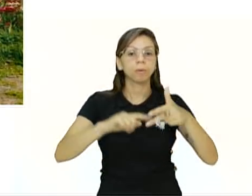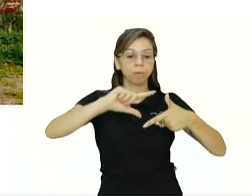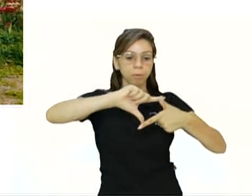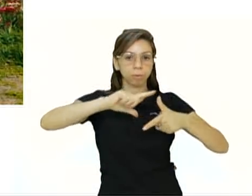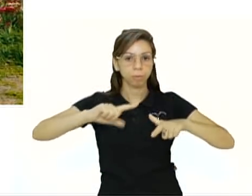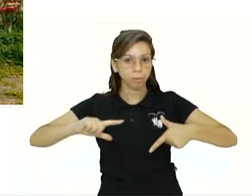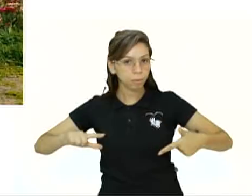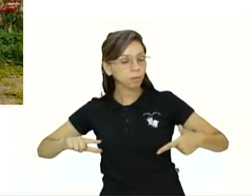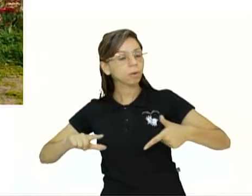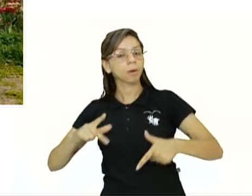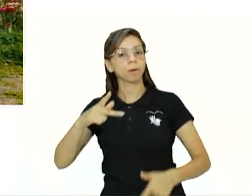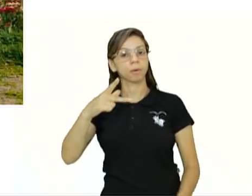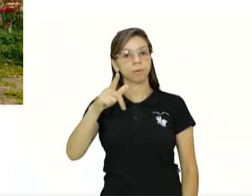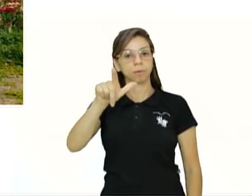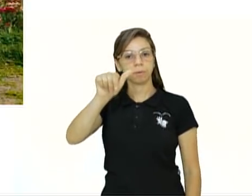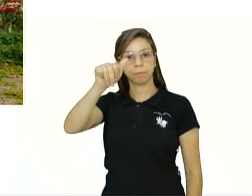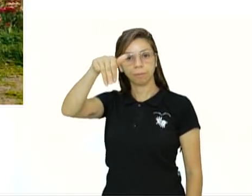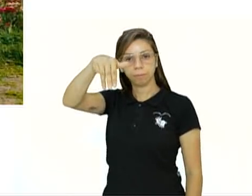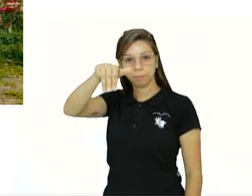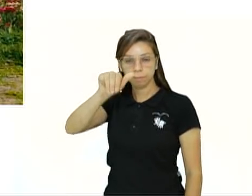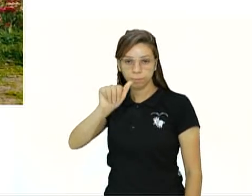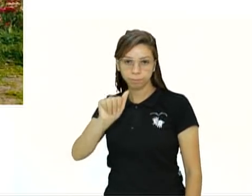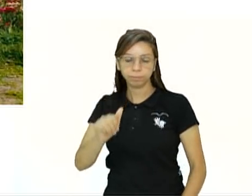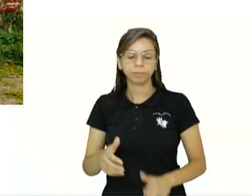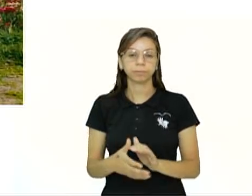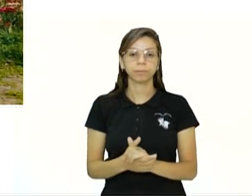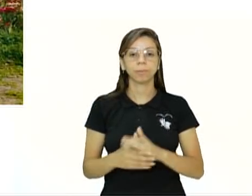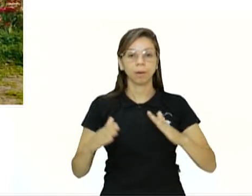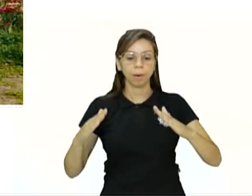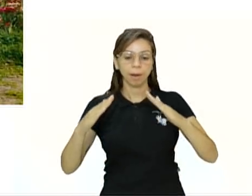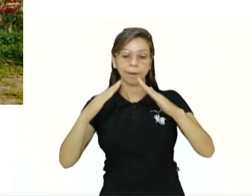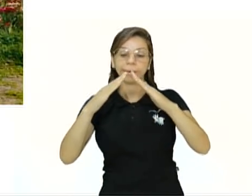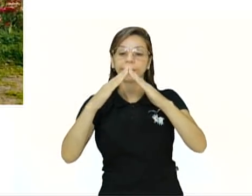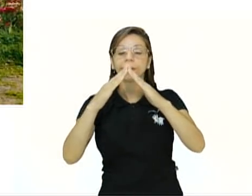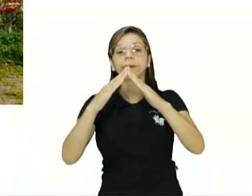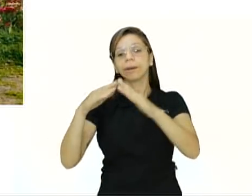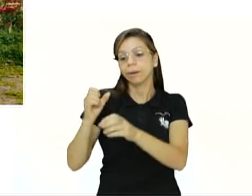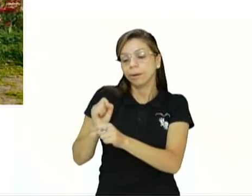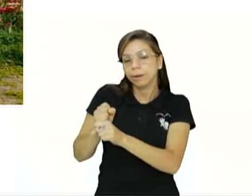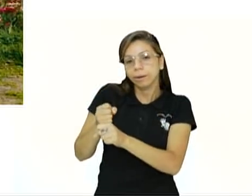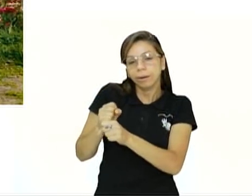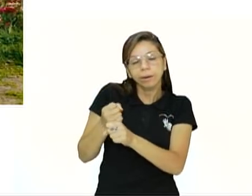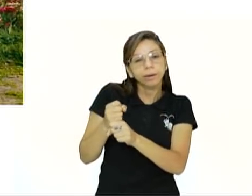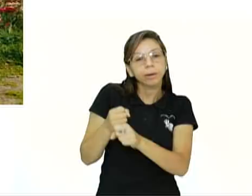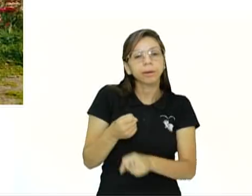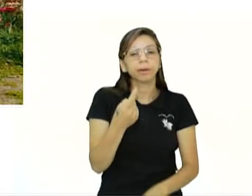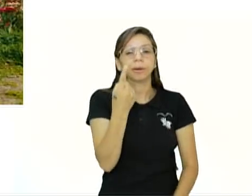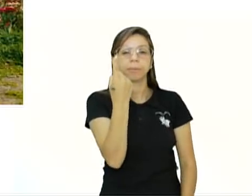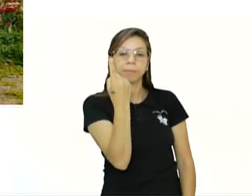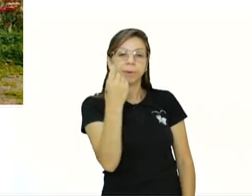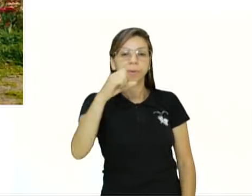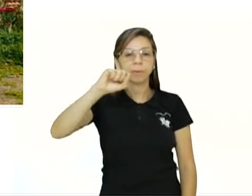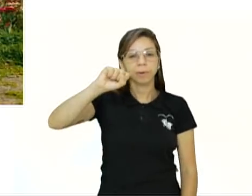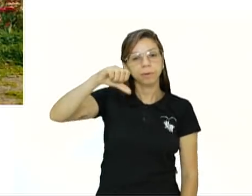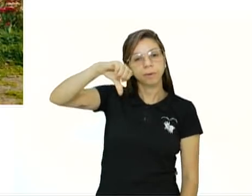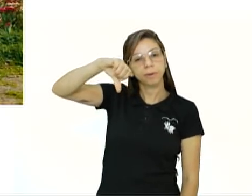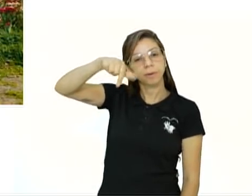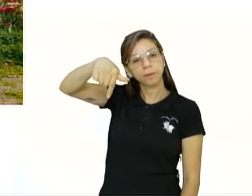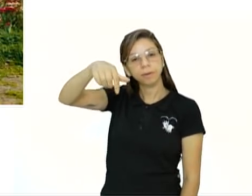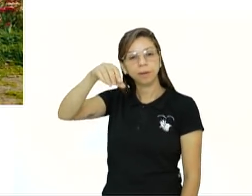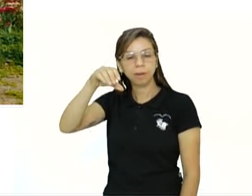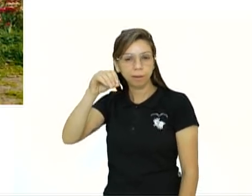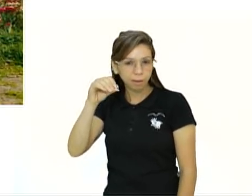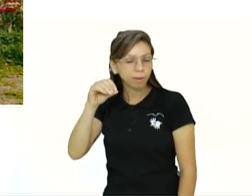plana. Essa fachada dessa casa, que foi construída em 1870 em Curitiba, ela tem